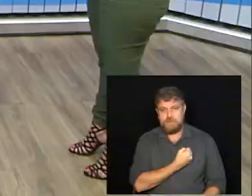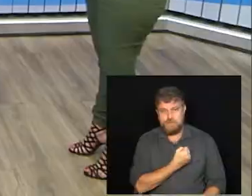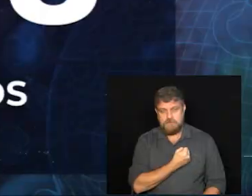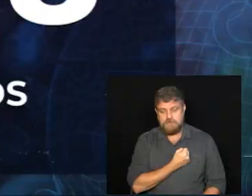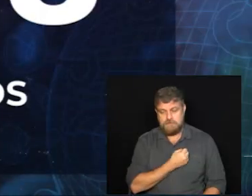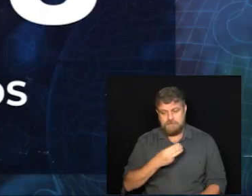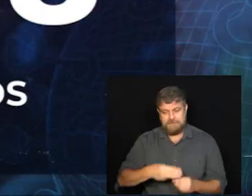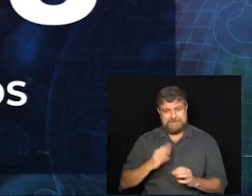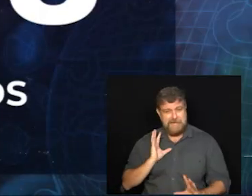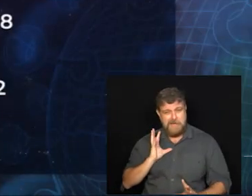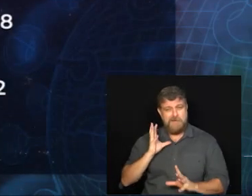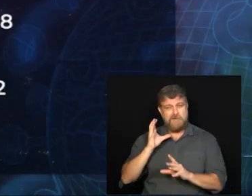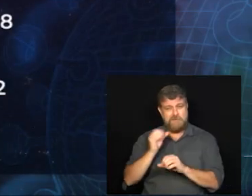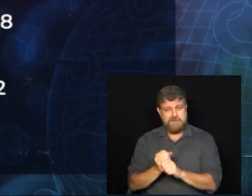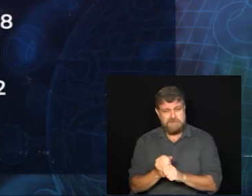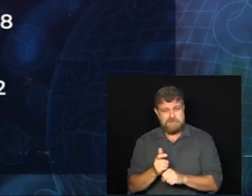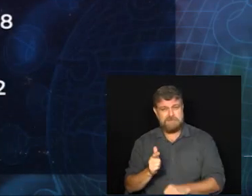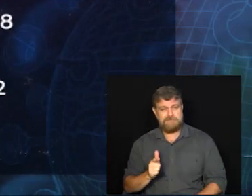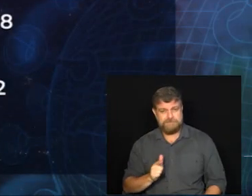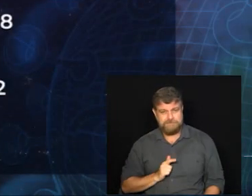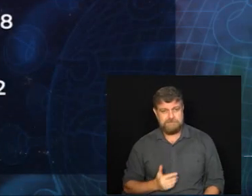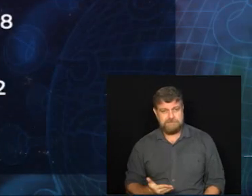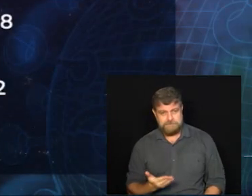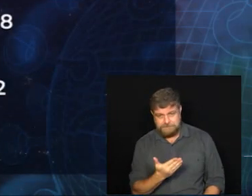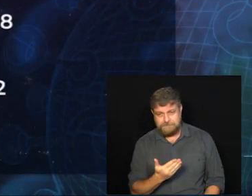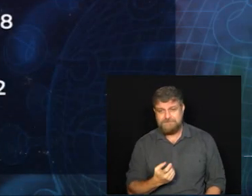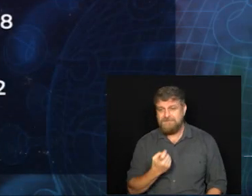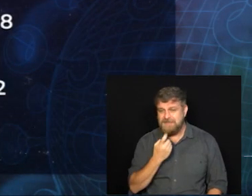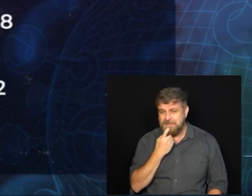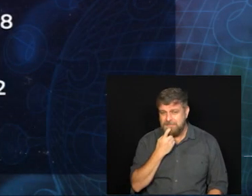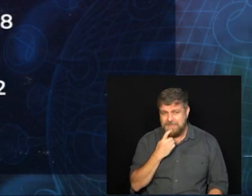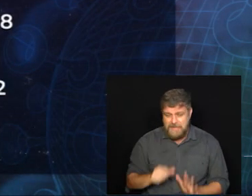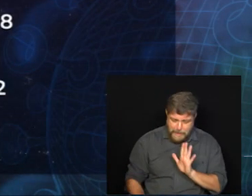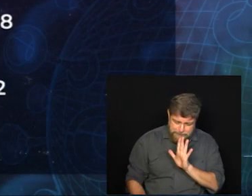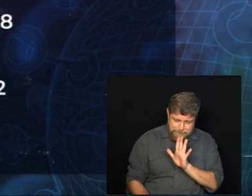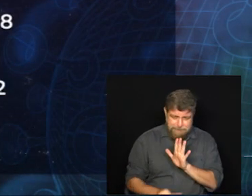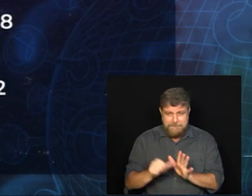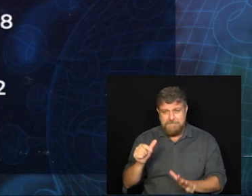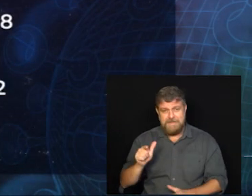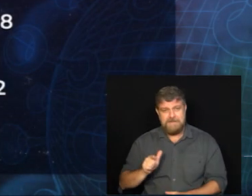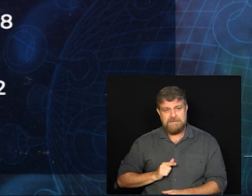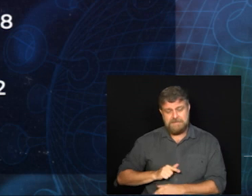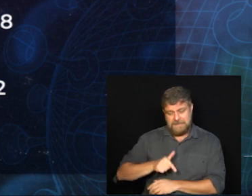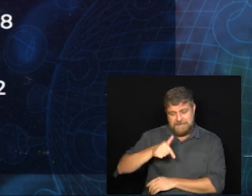182.078 casos confirmados na RMC, Campinas liderando com